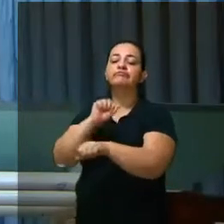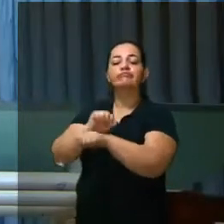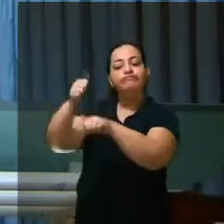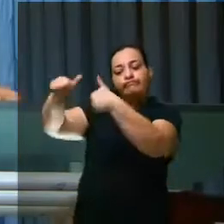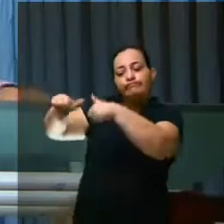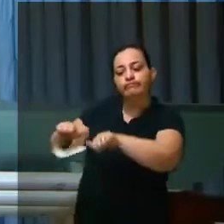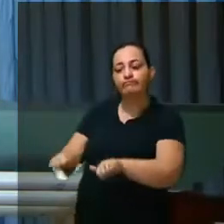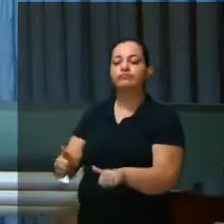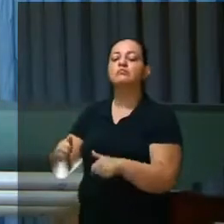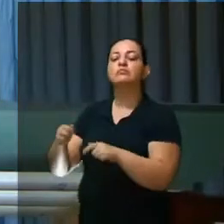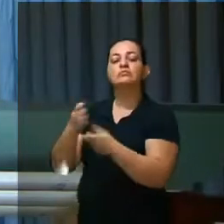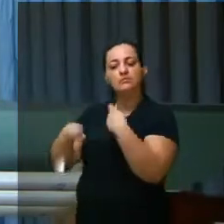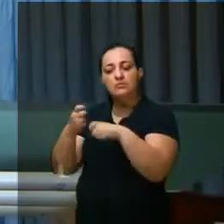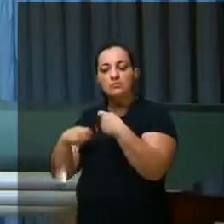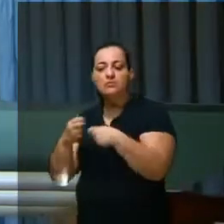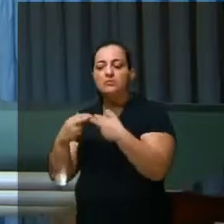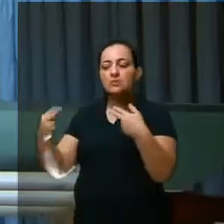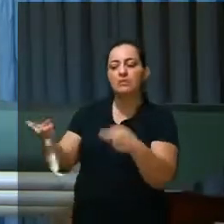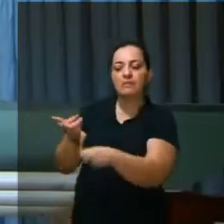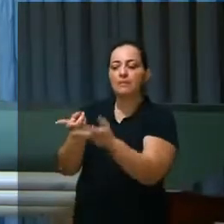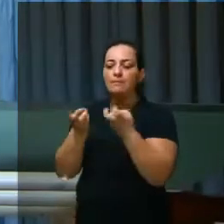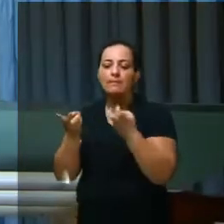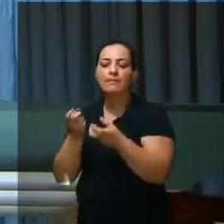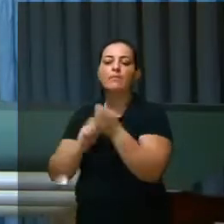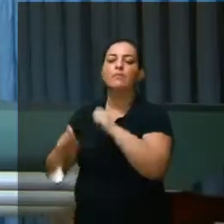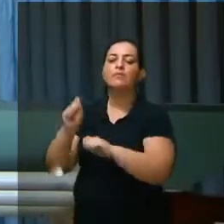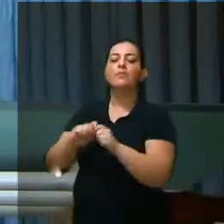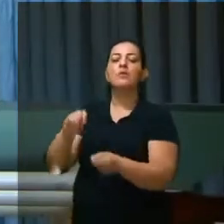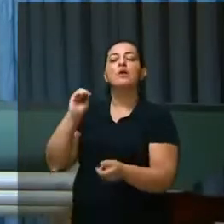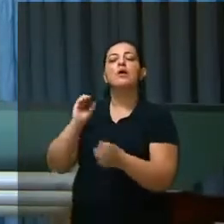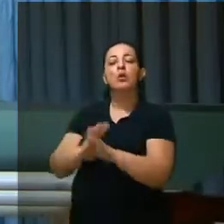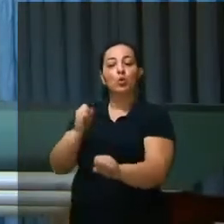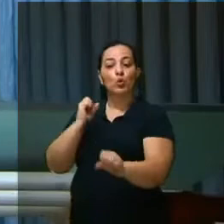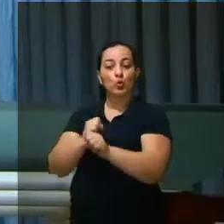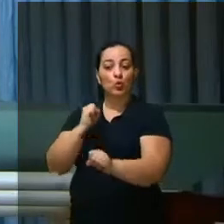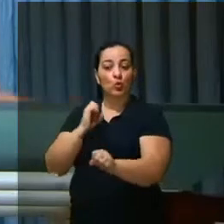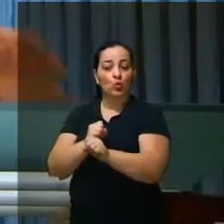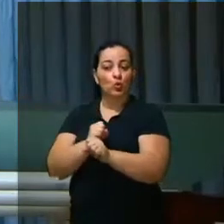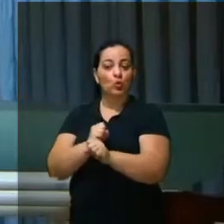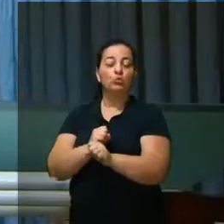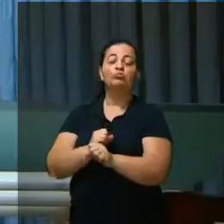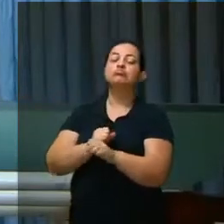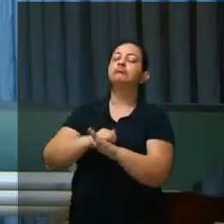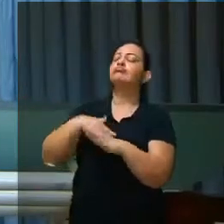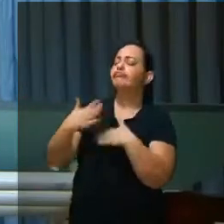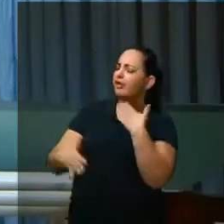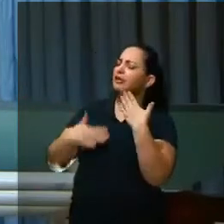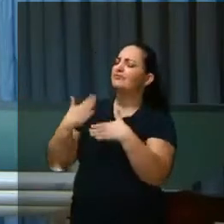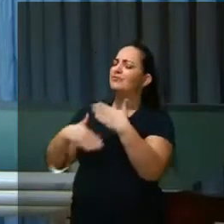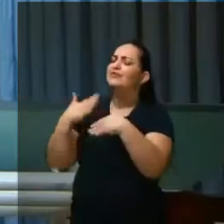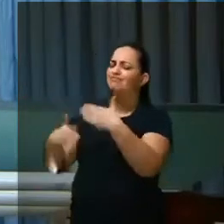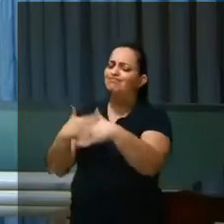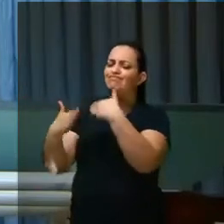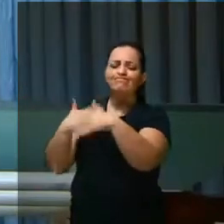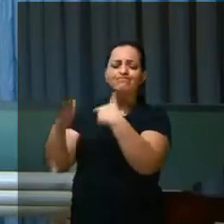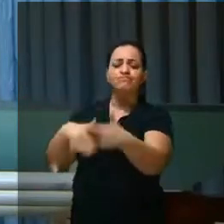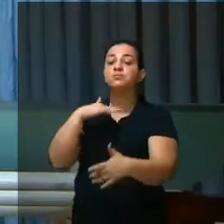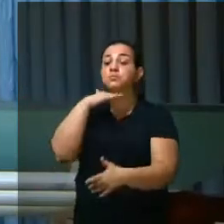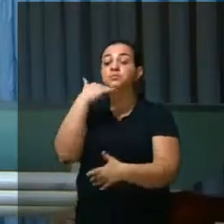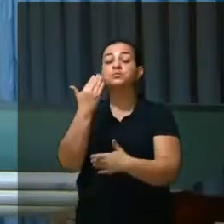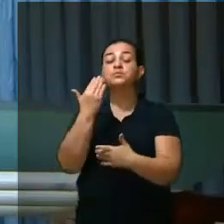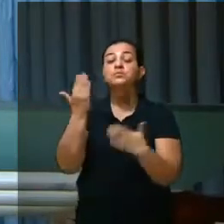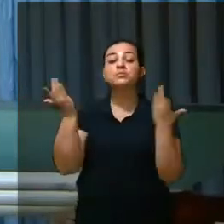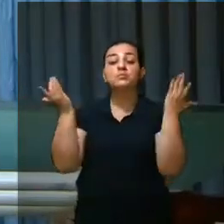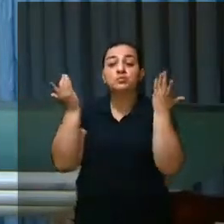para fazer um balanço Não Pára para Ver o que realmente é lucro ó e vai com aquela bola e vai vai